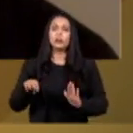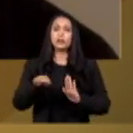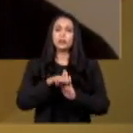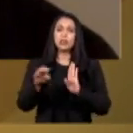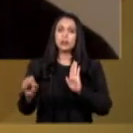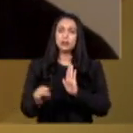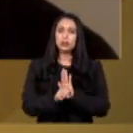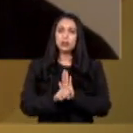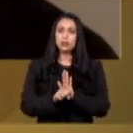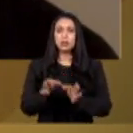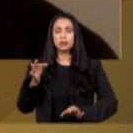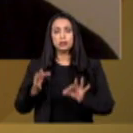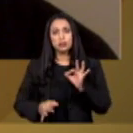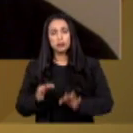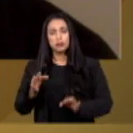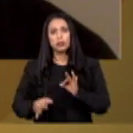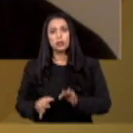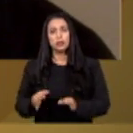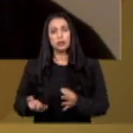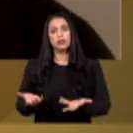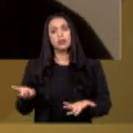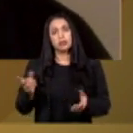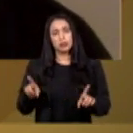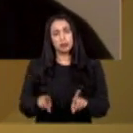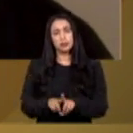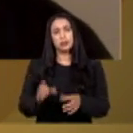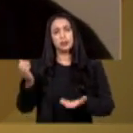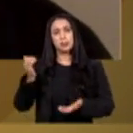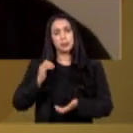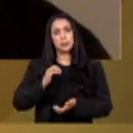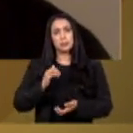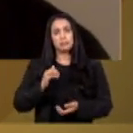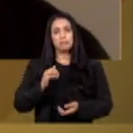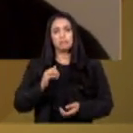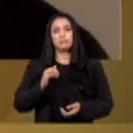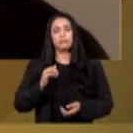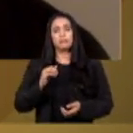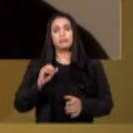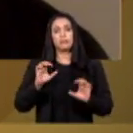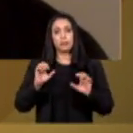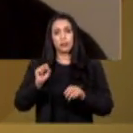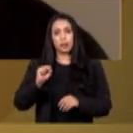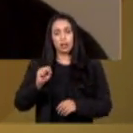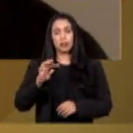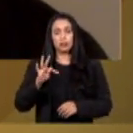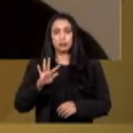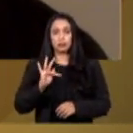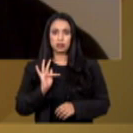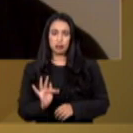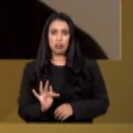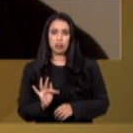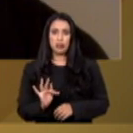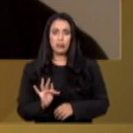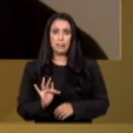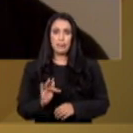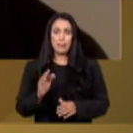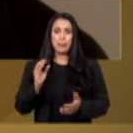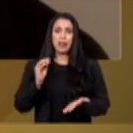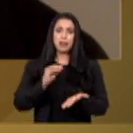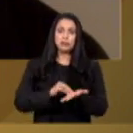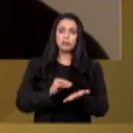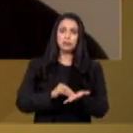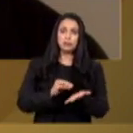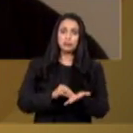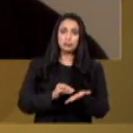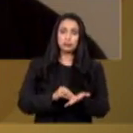seguranças identicamente preciosidade tribunal um lugar e considerações teóricas sobre a ausência de poderes do